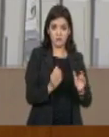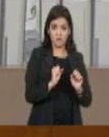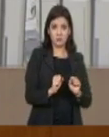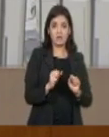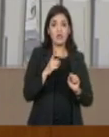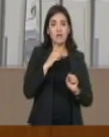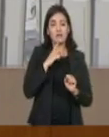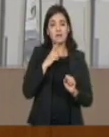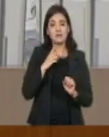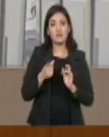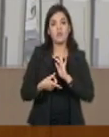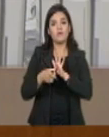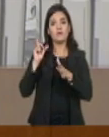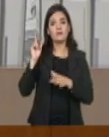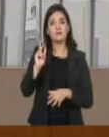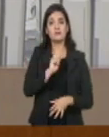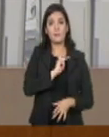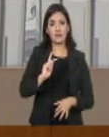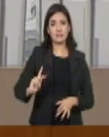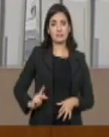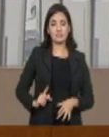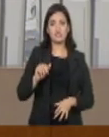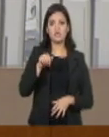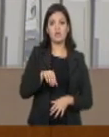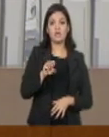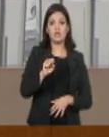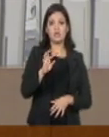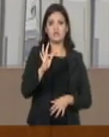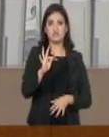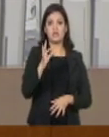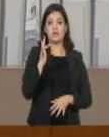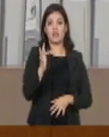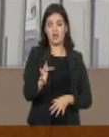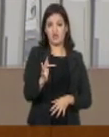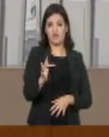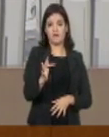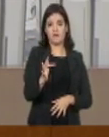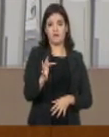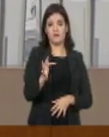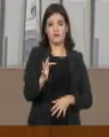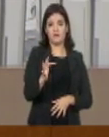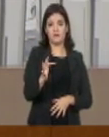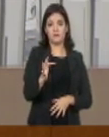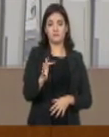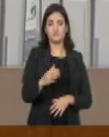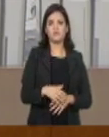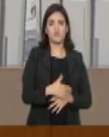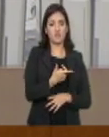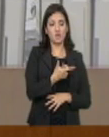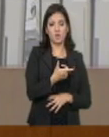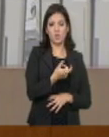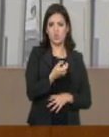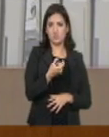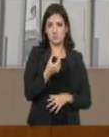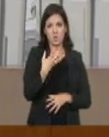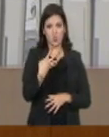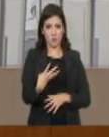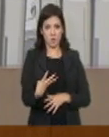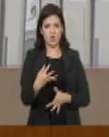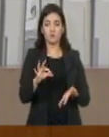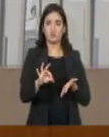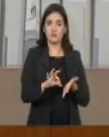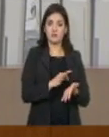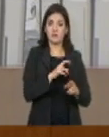subscrição de presidentes deste Supremo Tribunal Federal junto ao Parlamento, seja em 2004, assinado